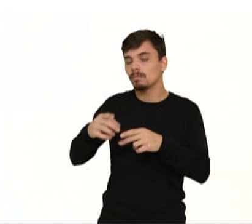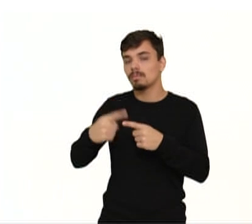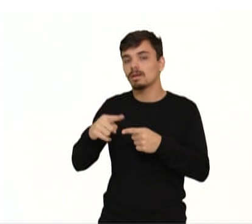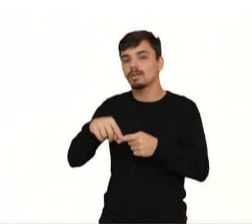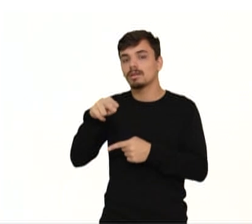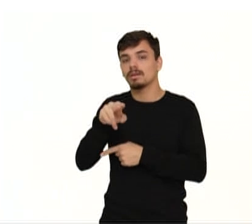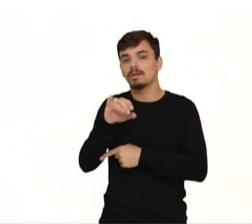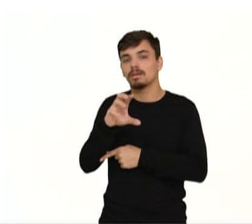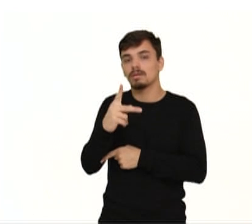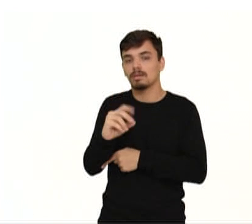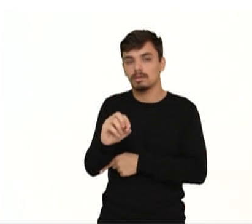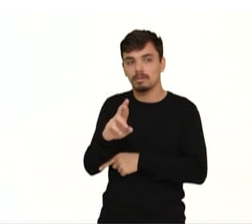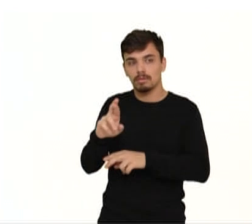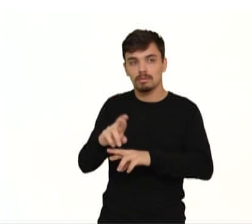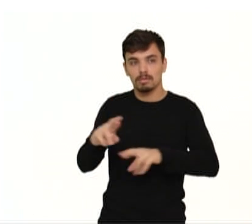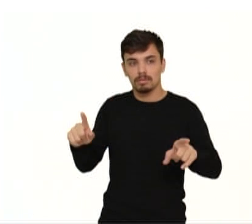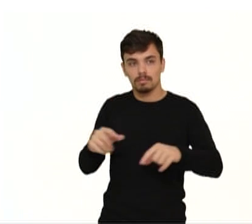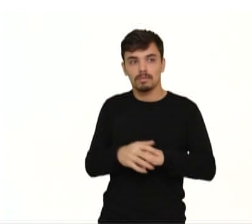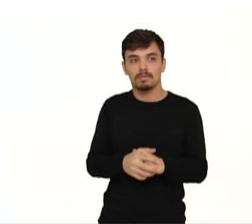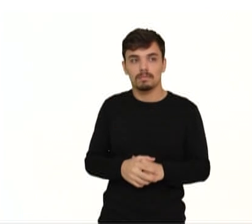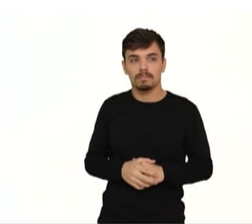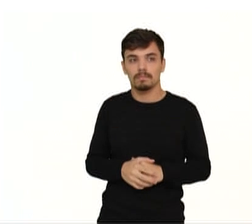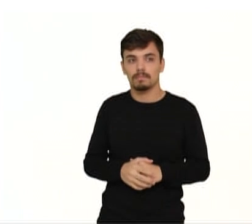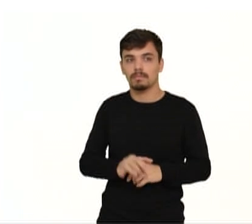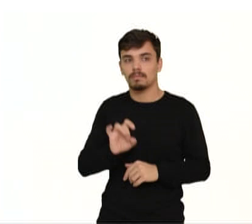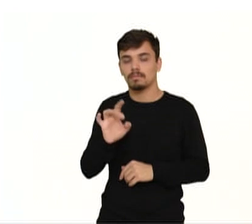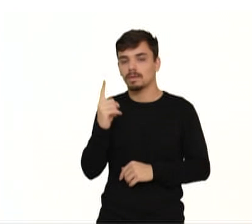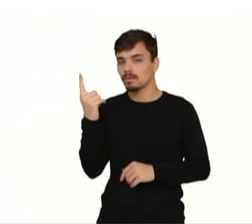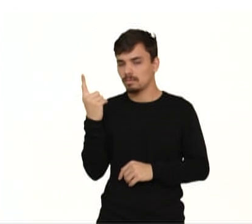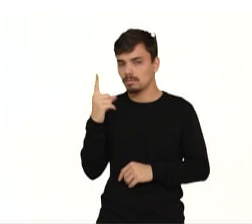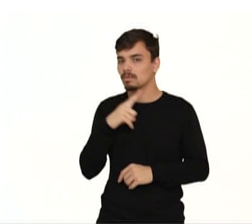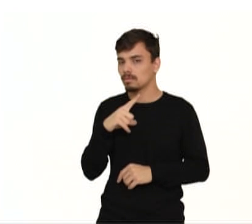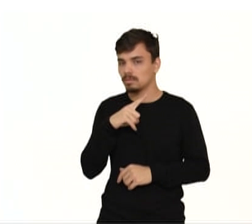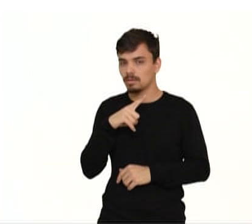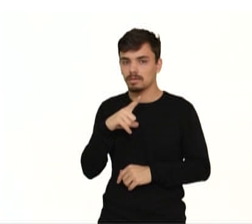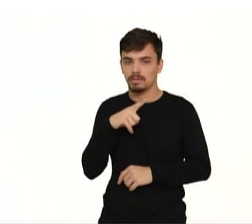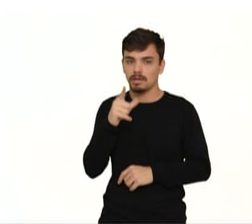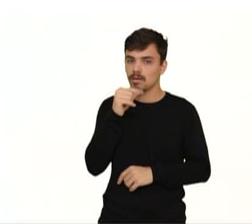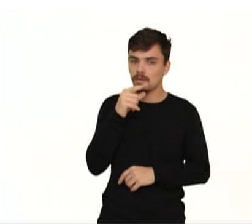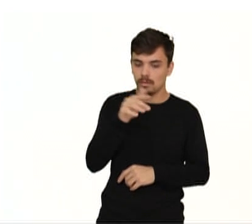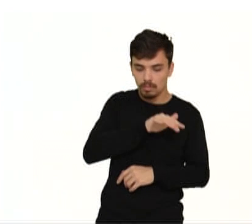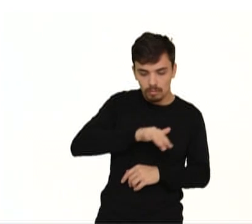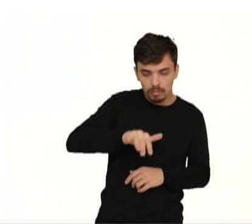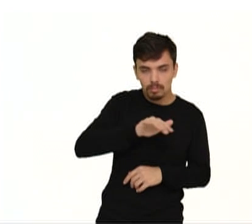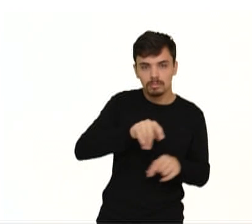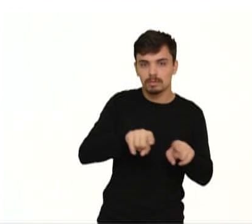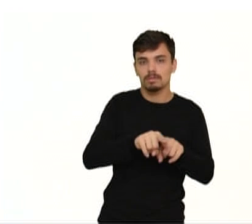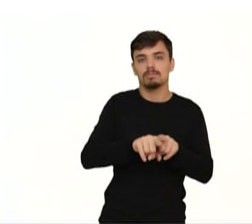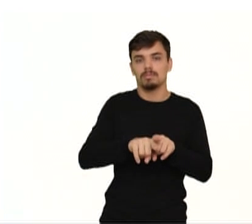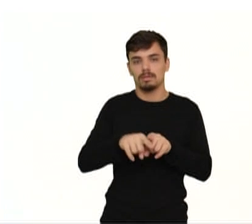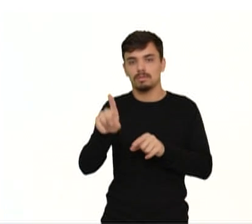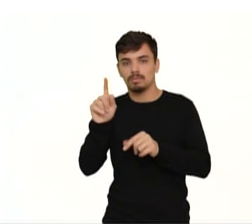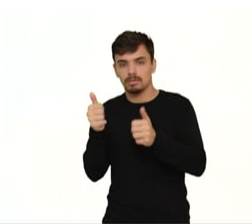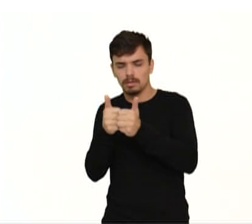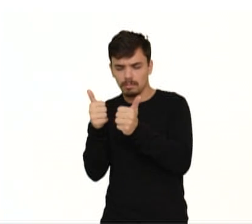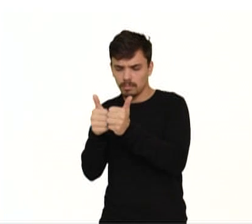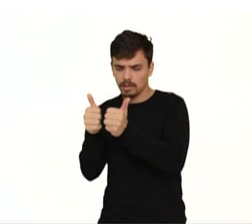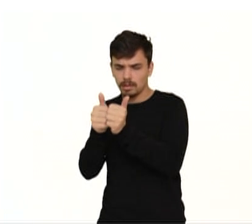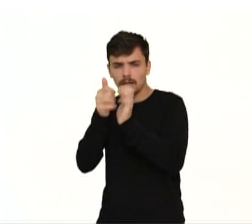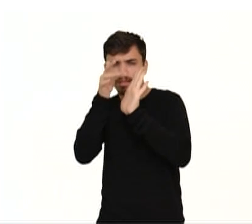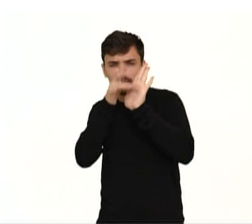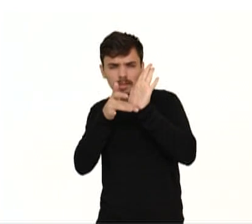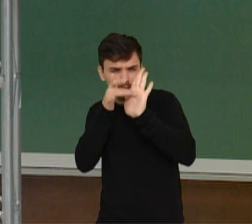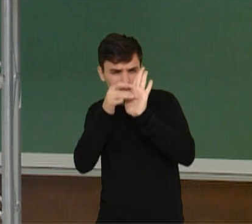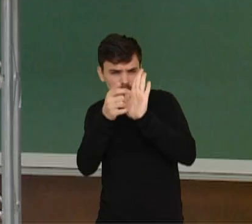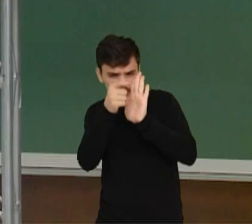ecológicos diferentes. Um deles se desenvolvia ali no interior do líquido, né, do meio de cultura, e o outro coladinho na parede